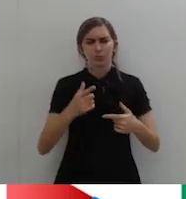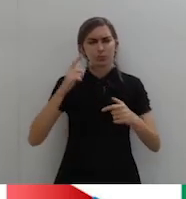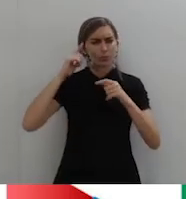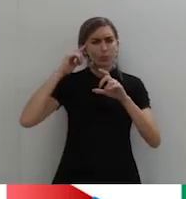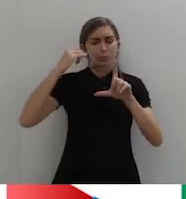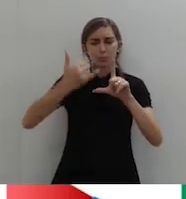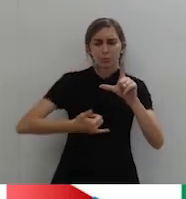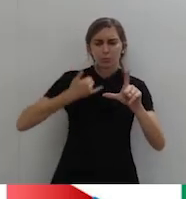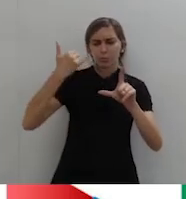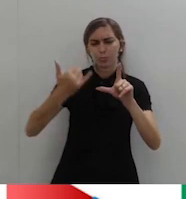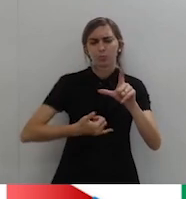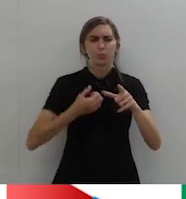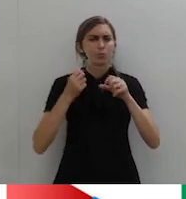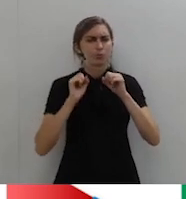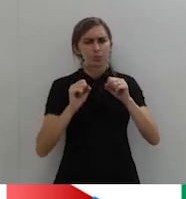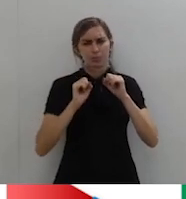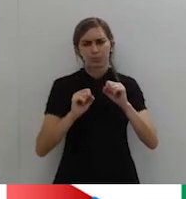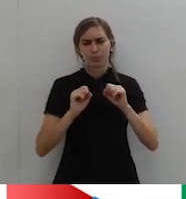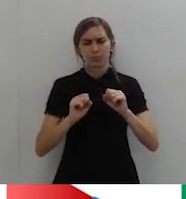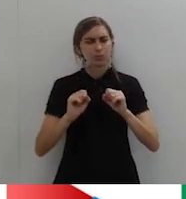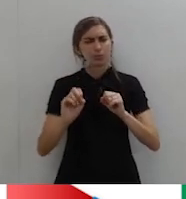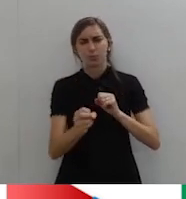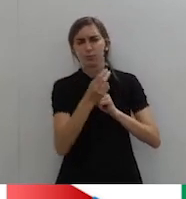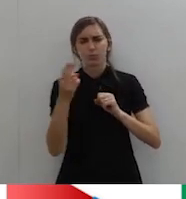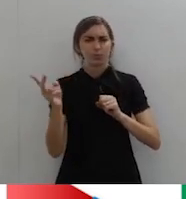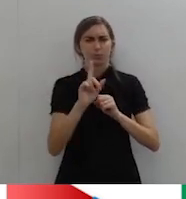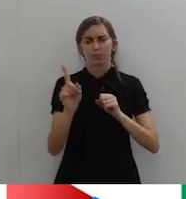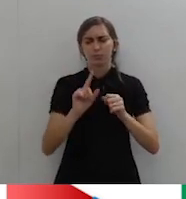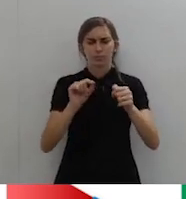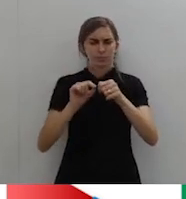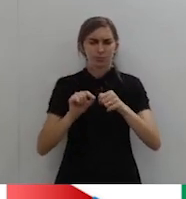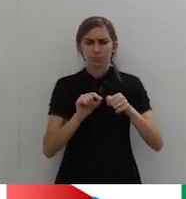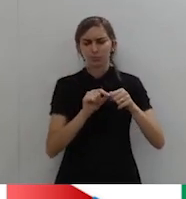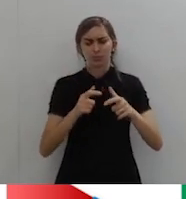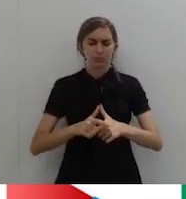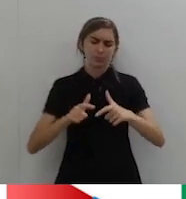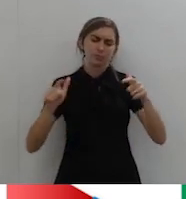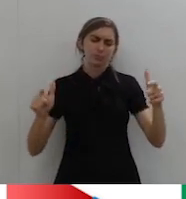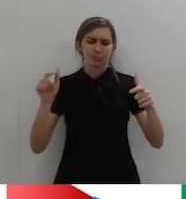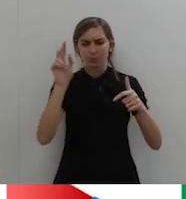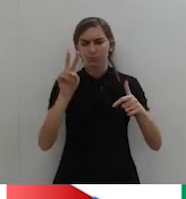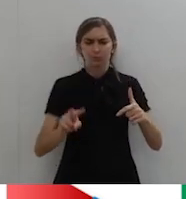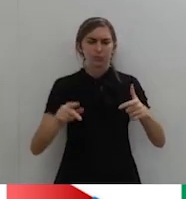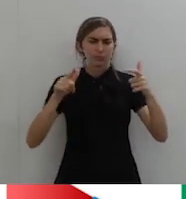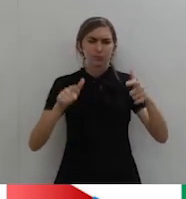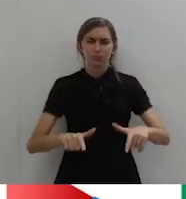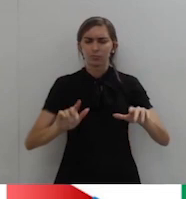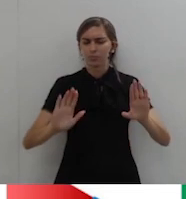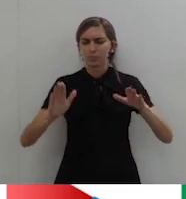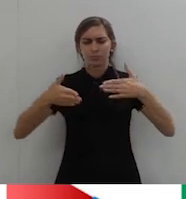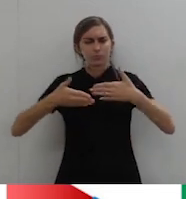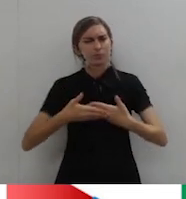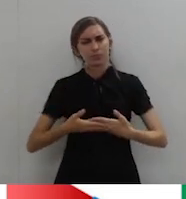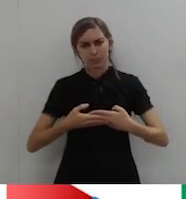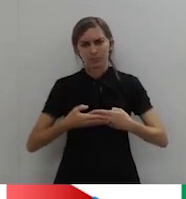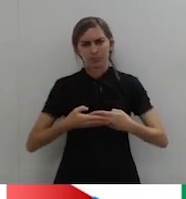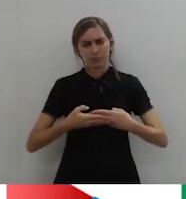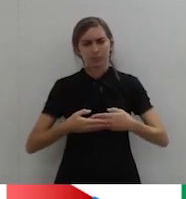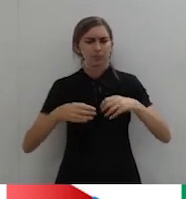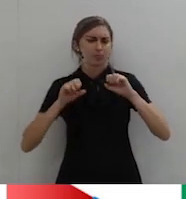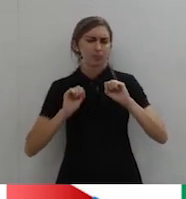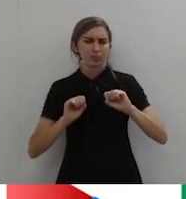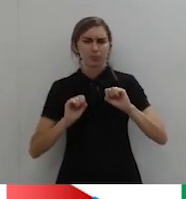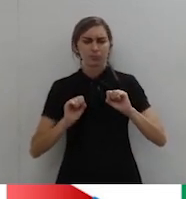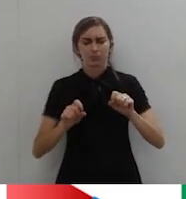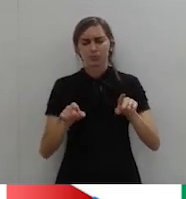caráter lúdico e podem ser competitivos ou não, realizados na maioria das vezes em locais fechados.